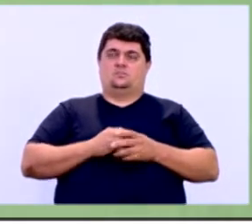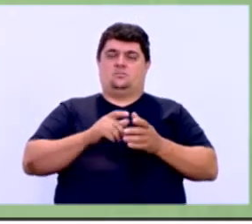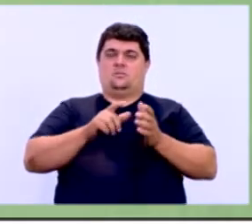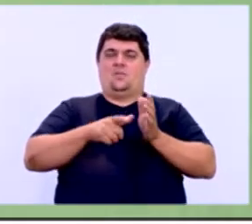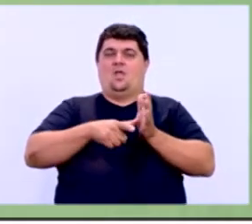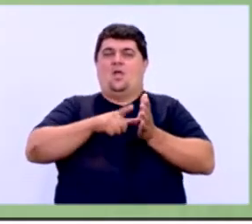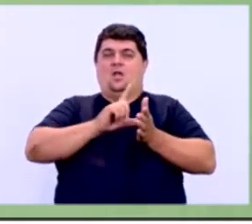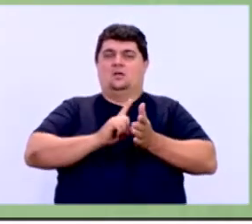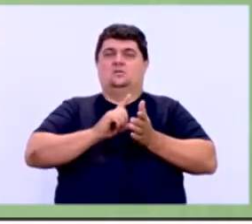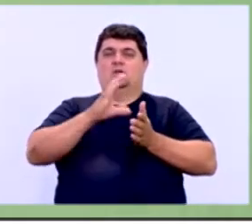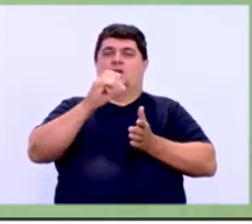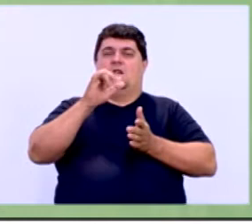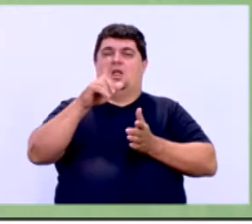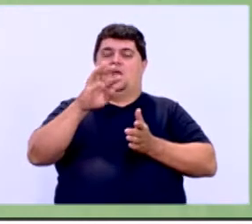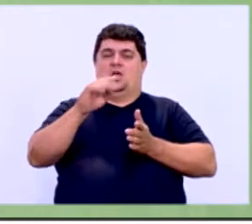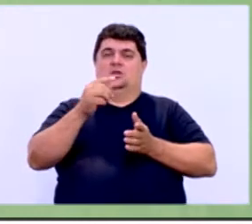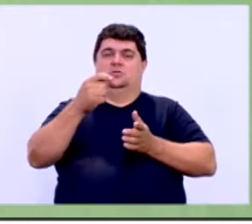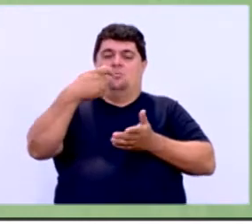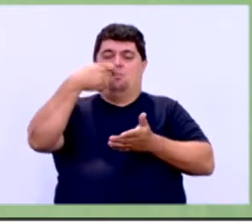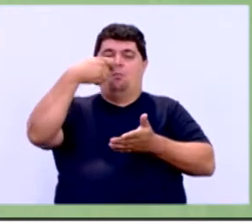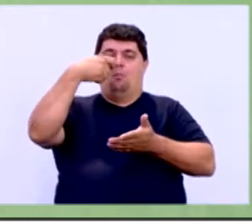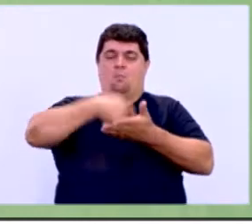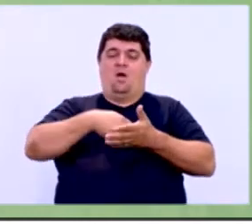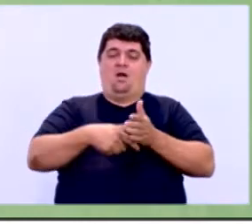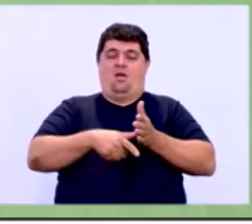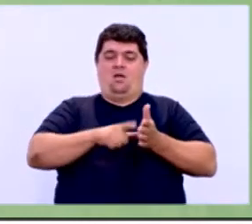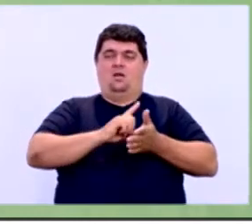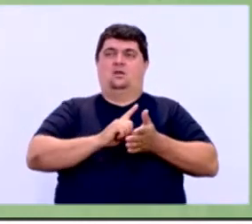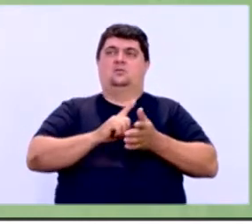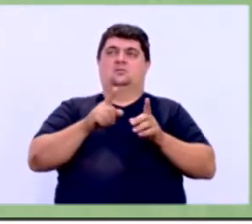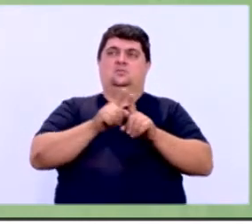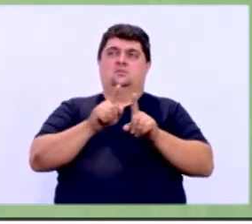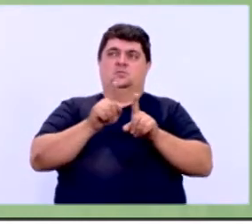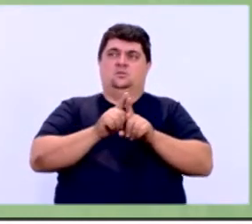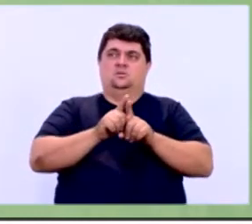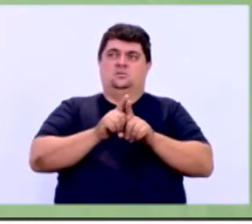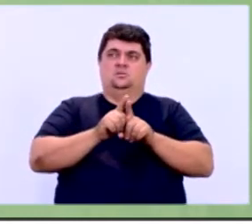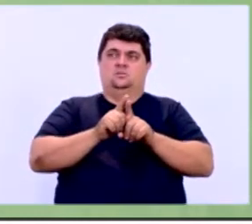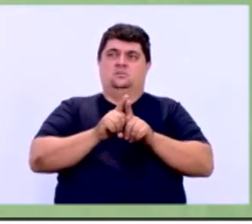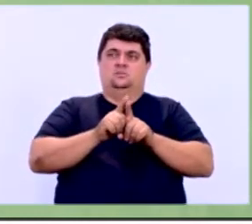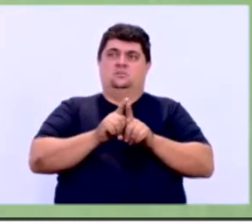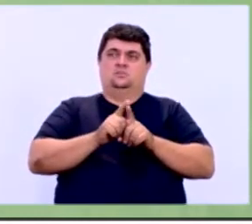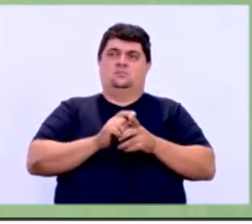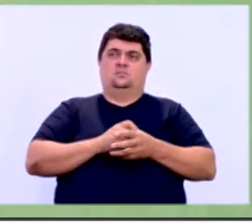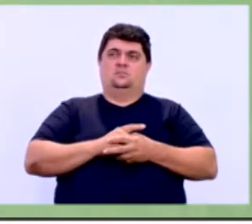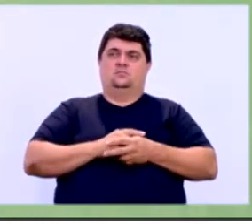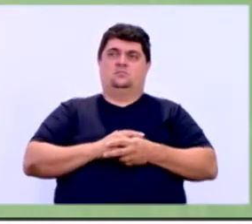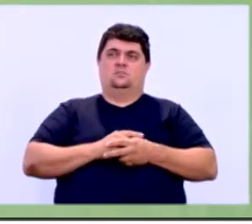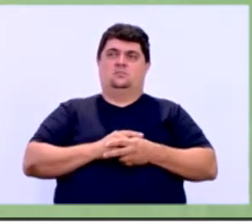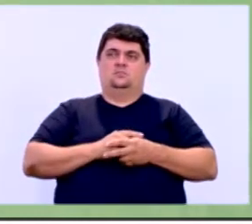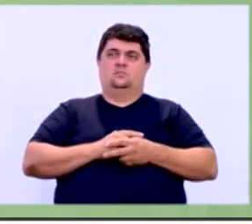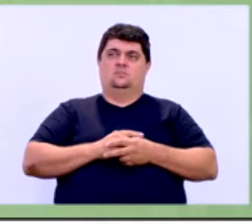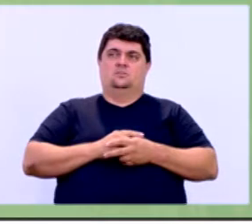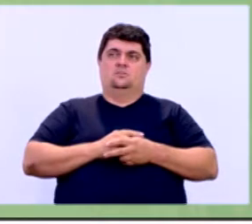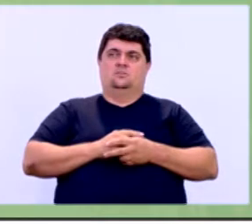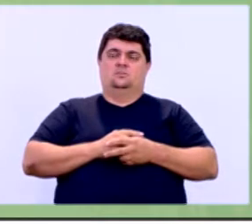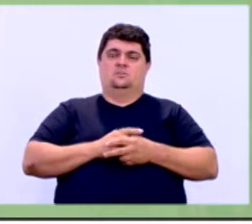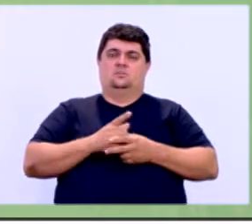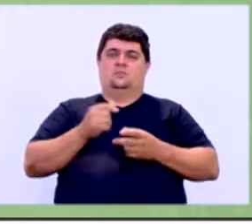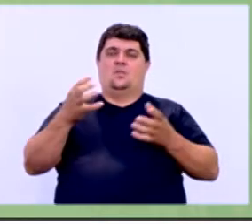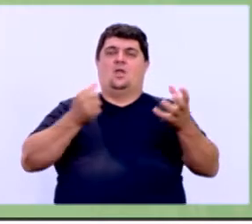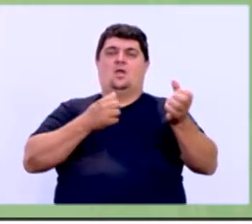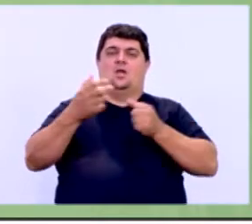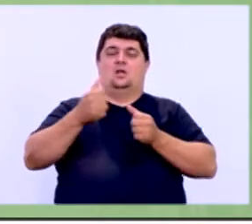Adiantamento de cliente, né? Esse item é importante, deveras importante, né?